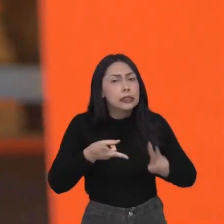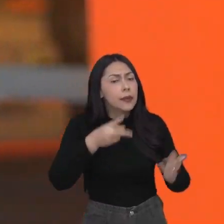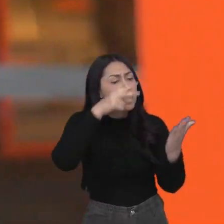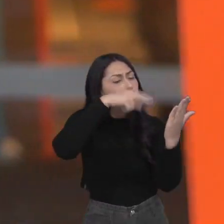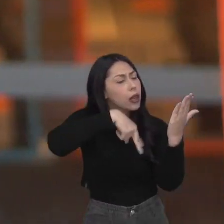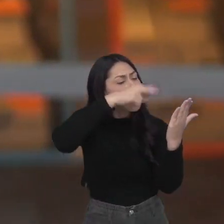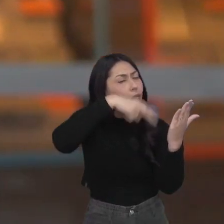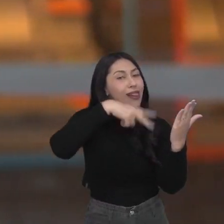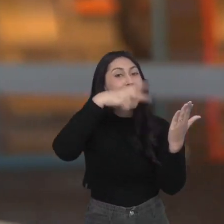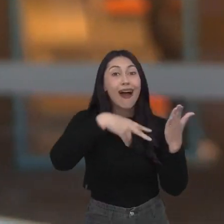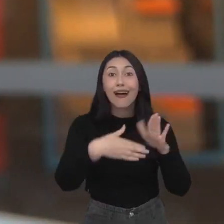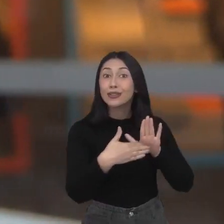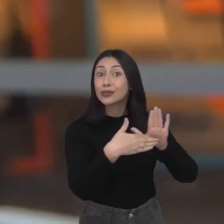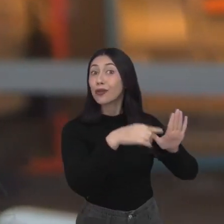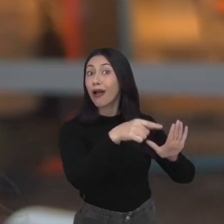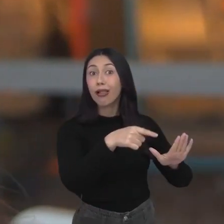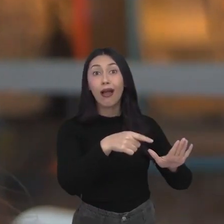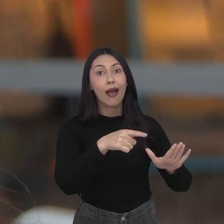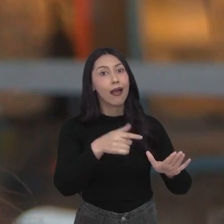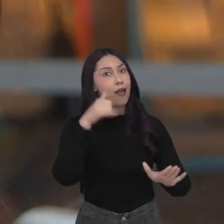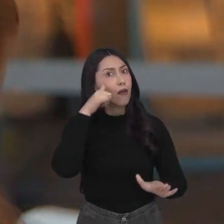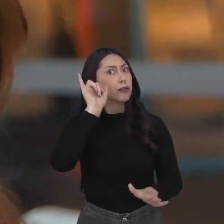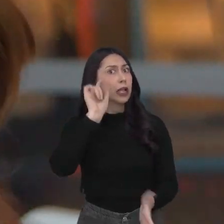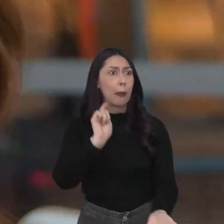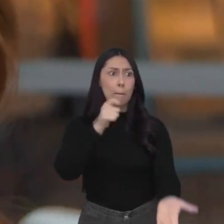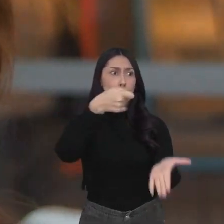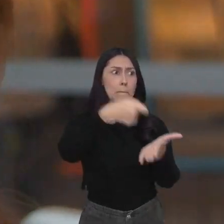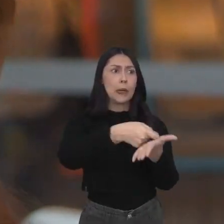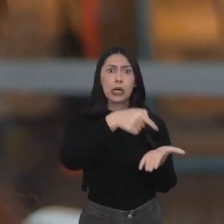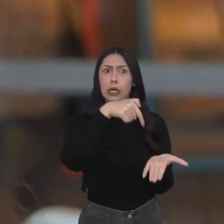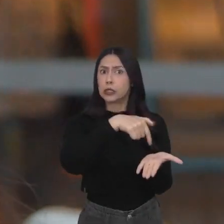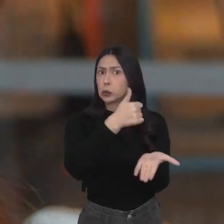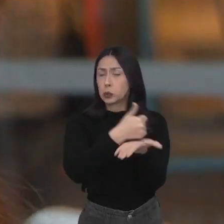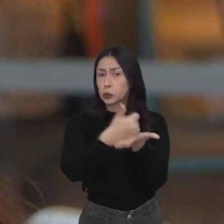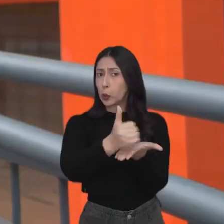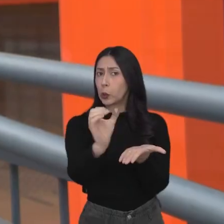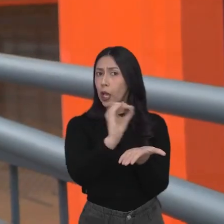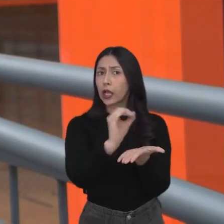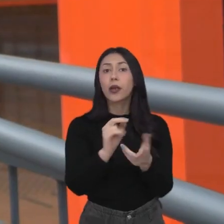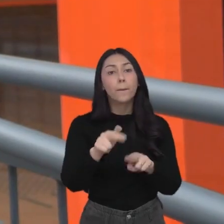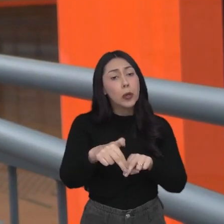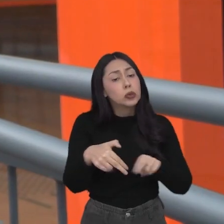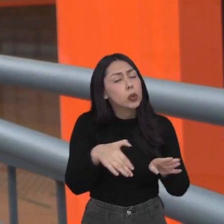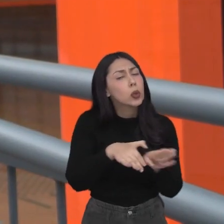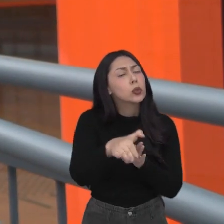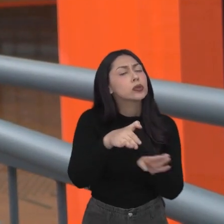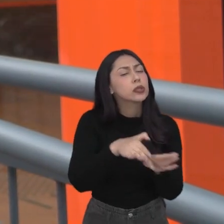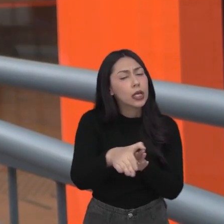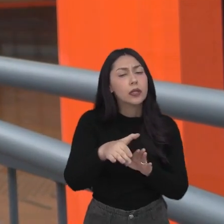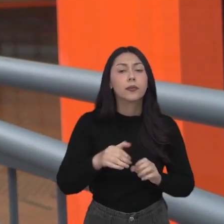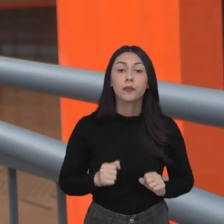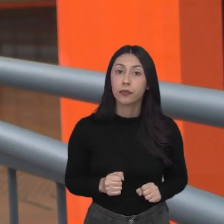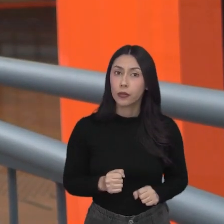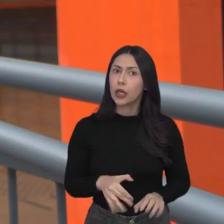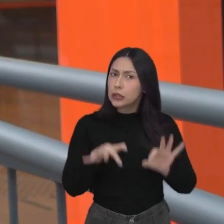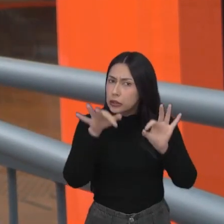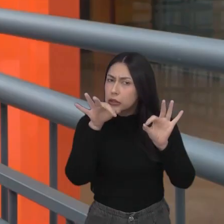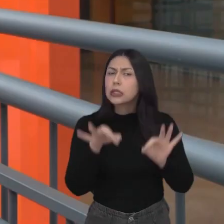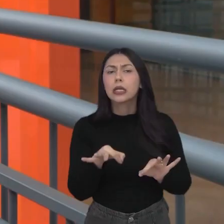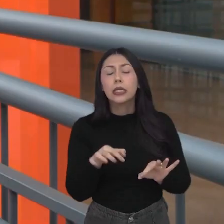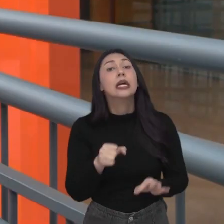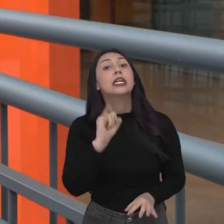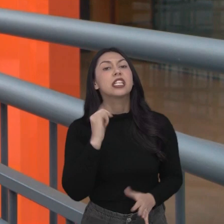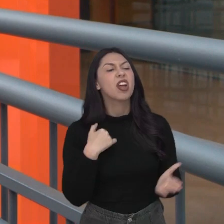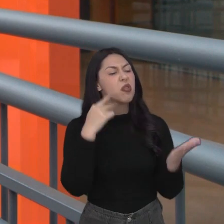conta constantemente livrou a Ana Júlia de arcar com uma despesa desnecessária e ela recomenda esse hábito a todos.